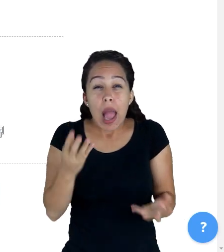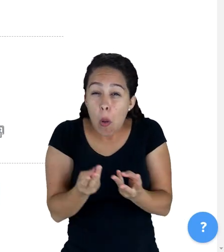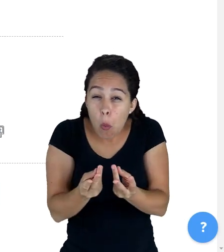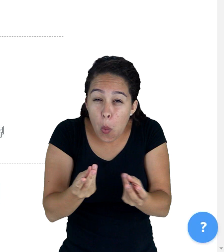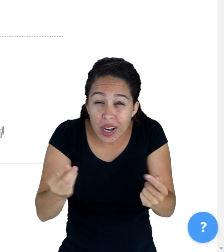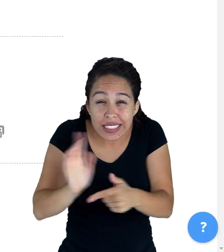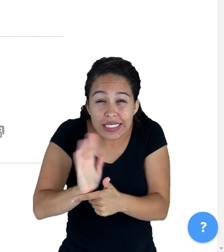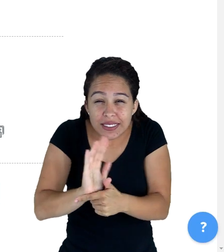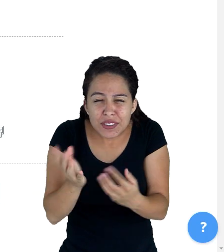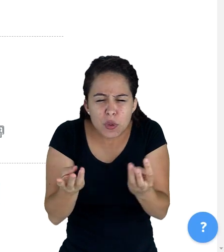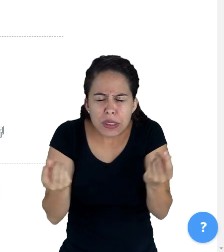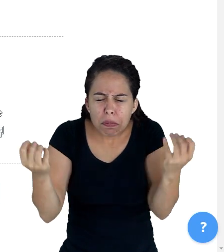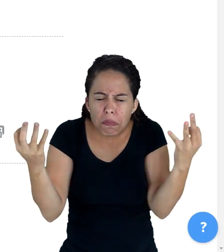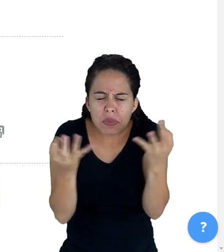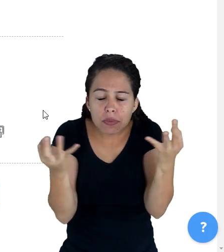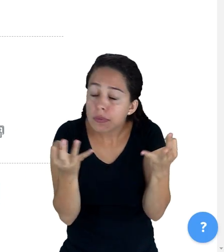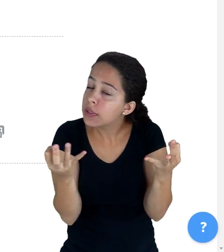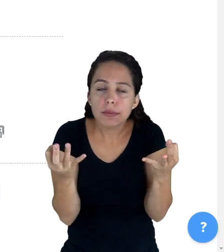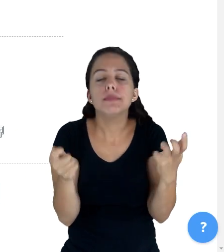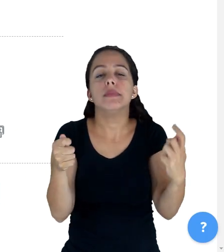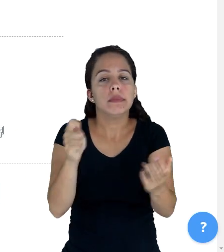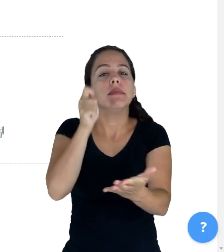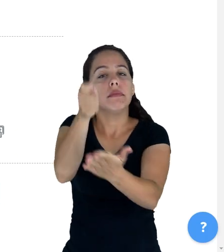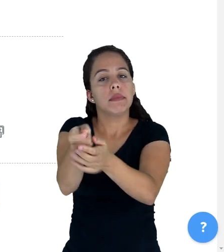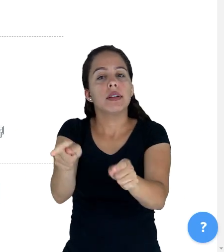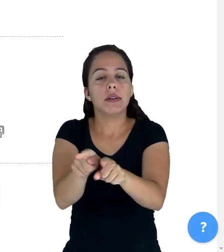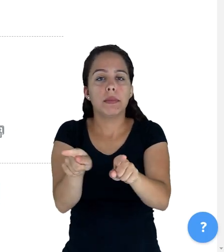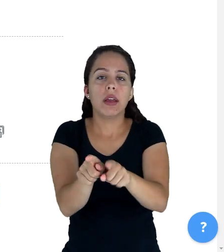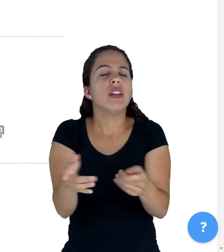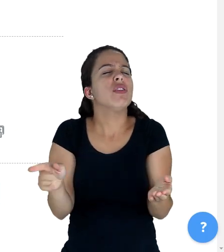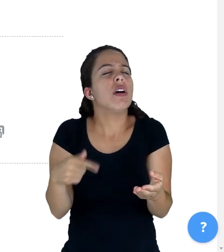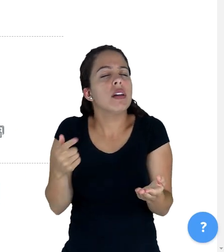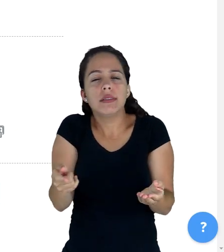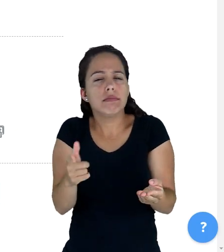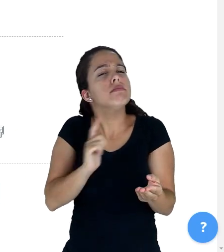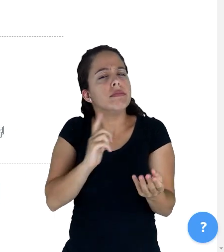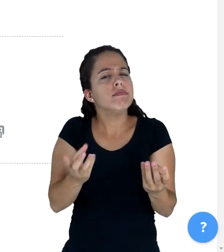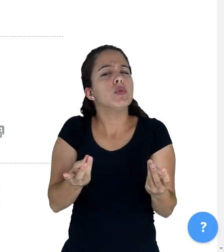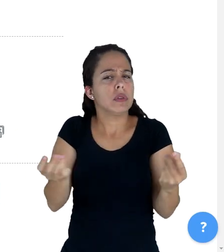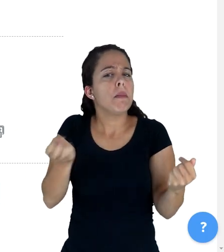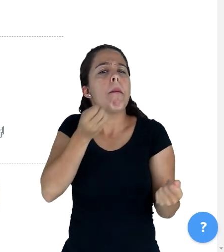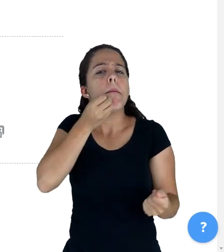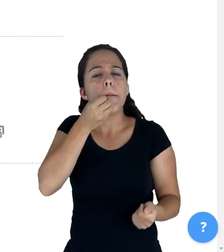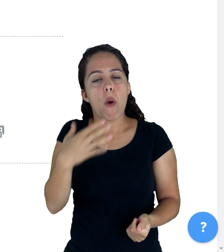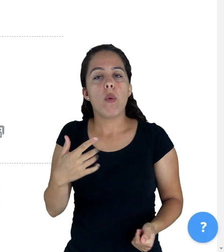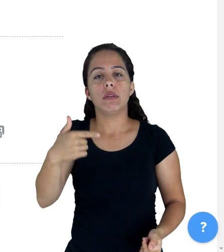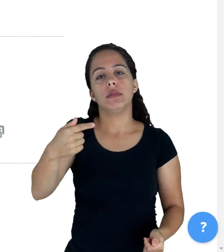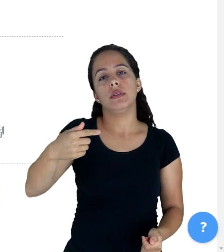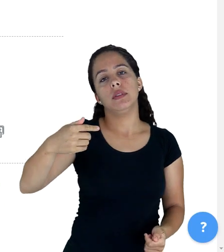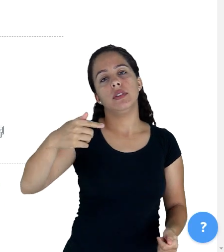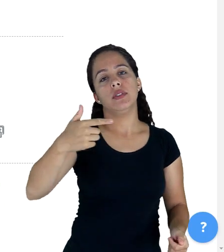a versão paga então a gente vai ficar com esse qualidade hd 720 mesmo ficando